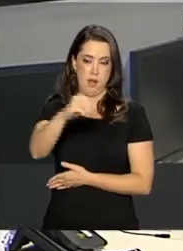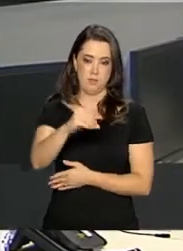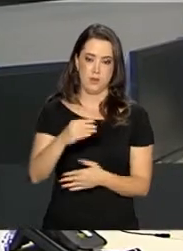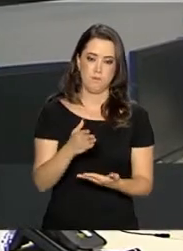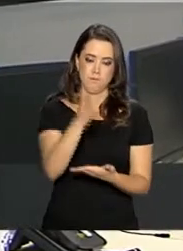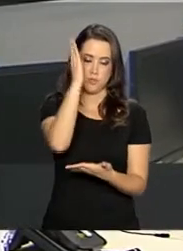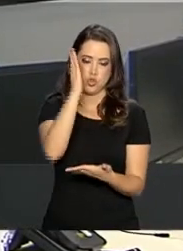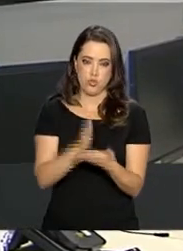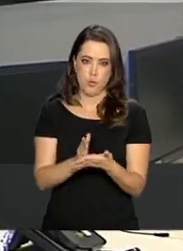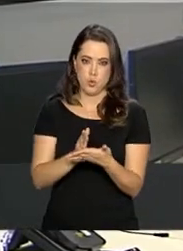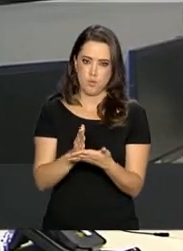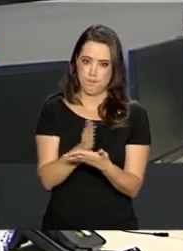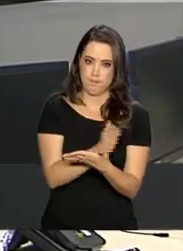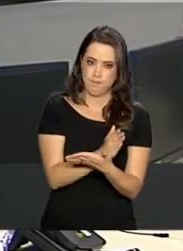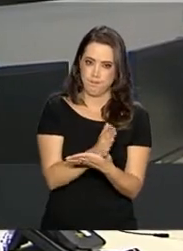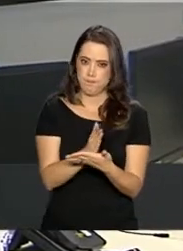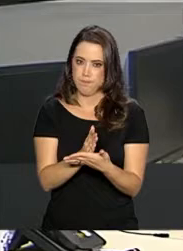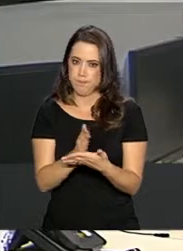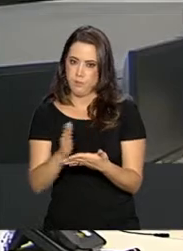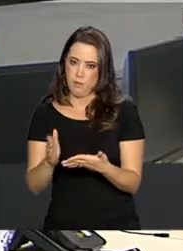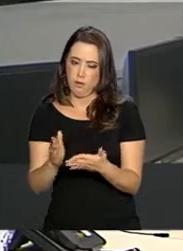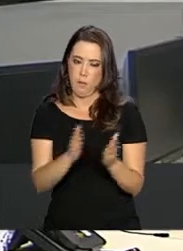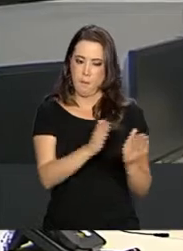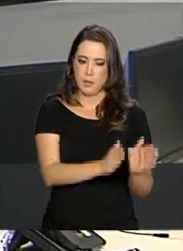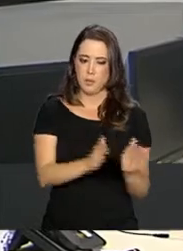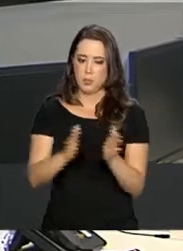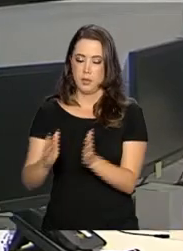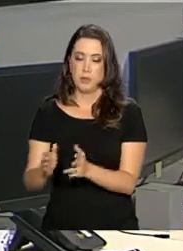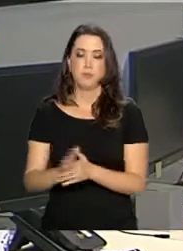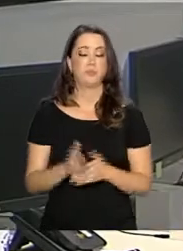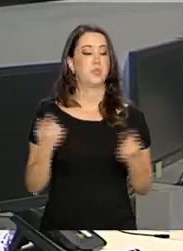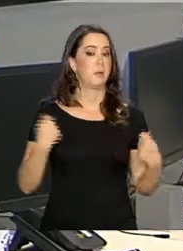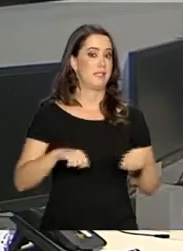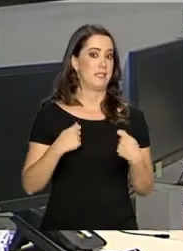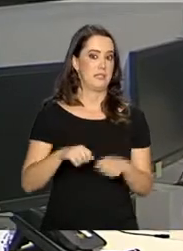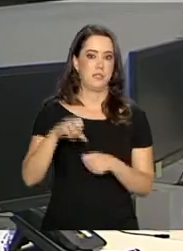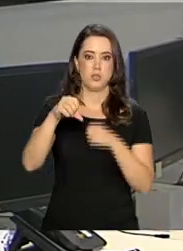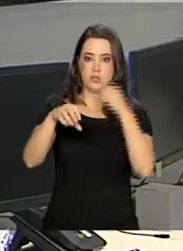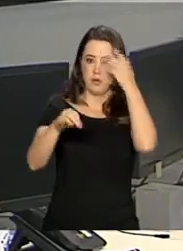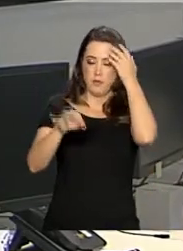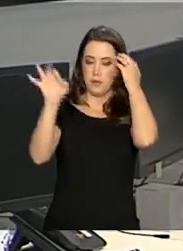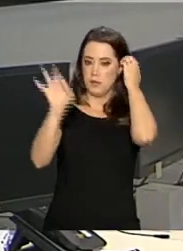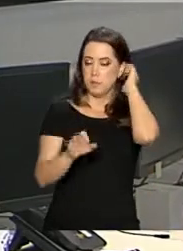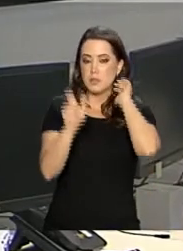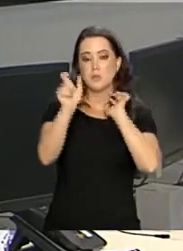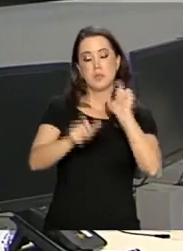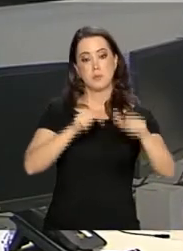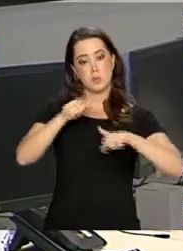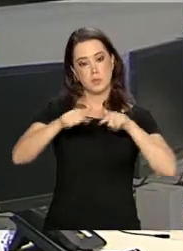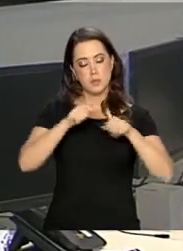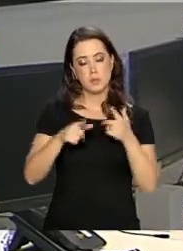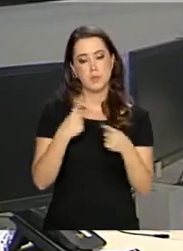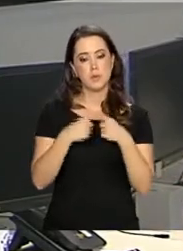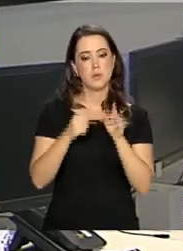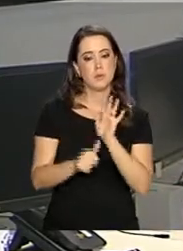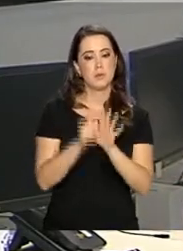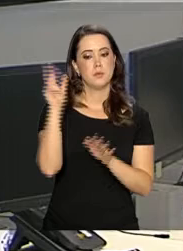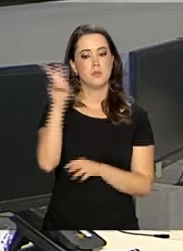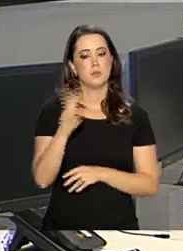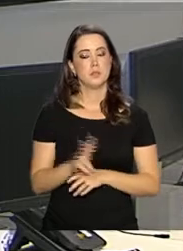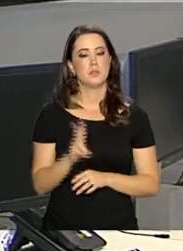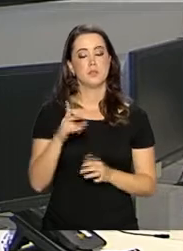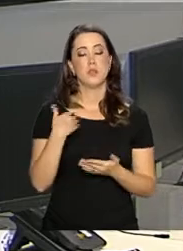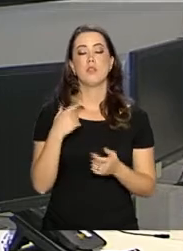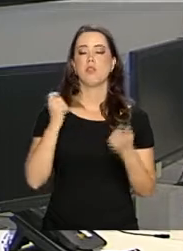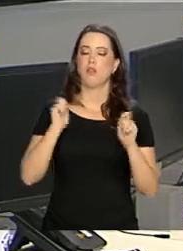da Polícia Rodoviária Federal é contar com pelo menos 90% do efetivo. Isso porque, pela primeira vez, há